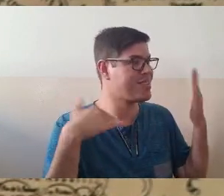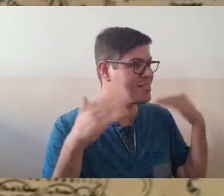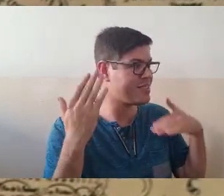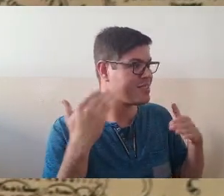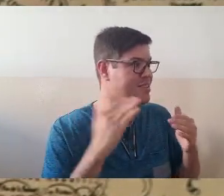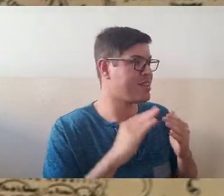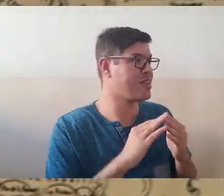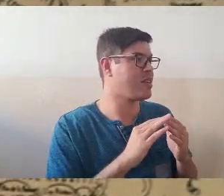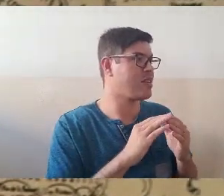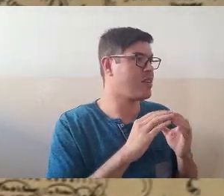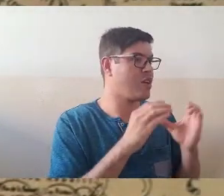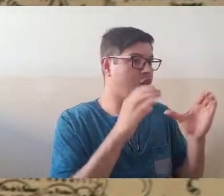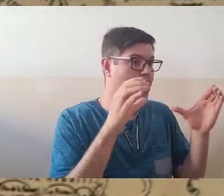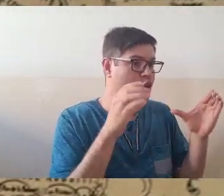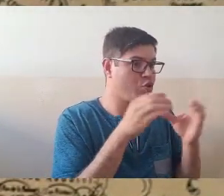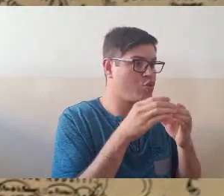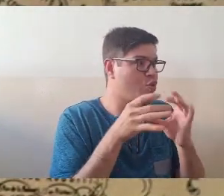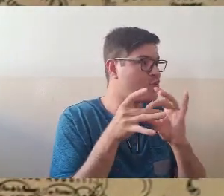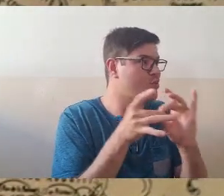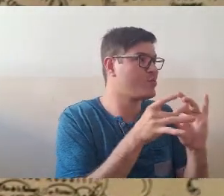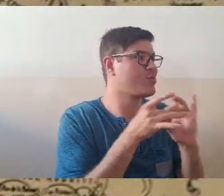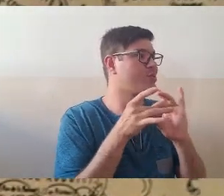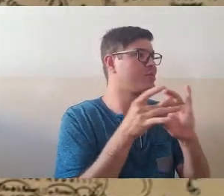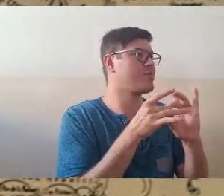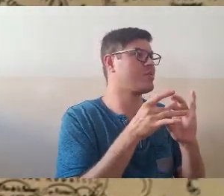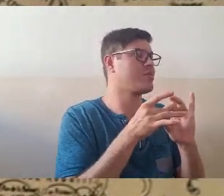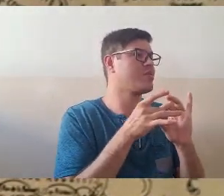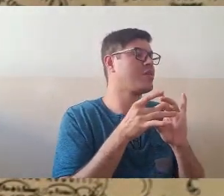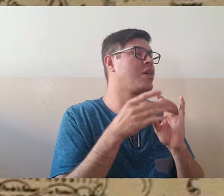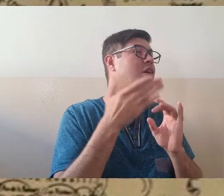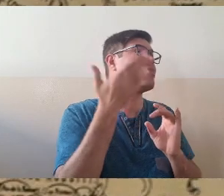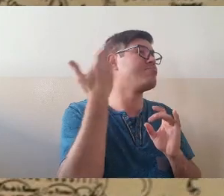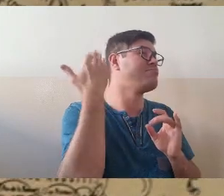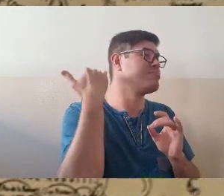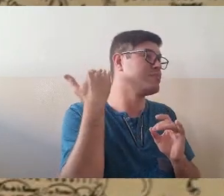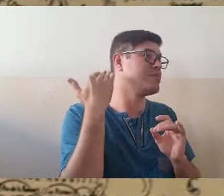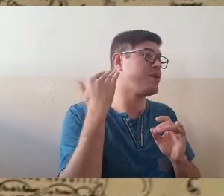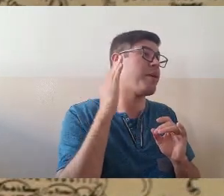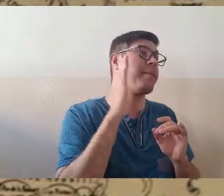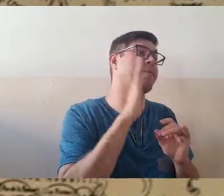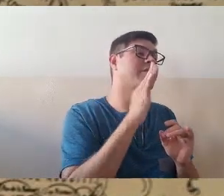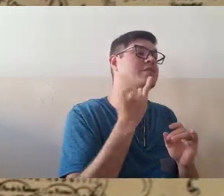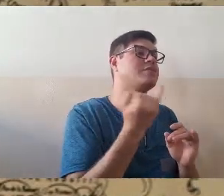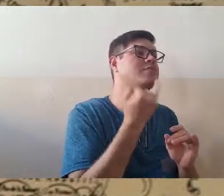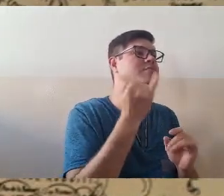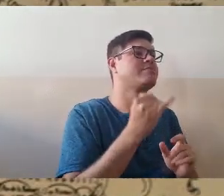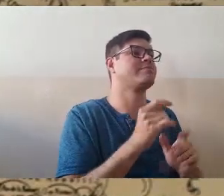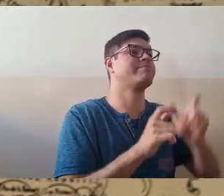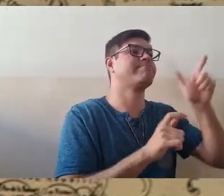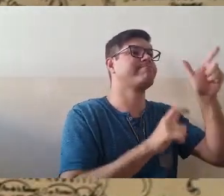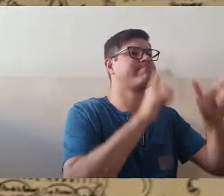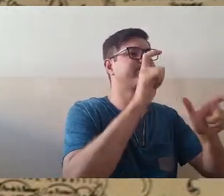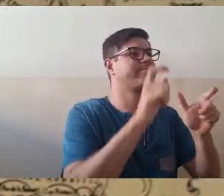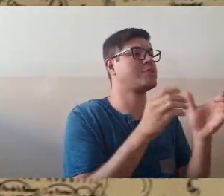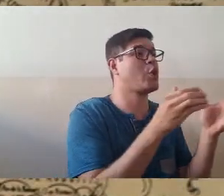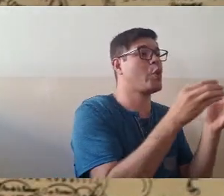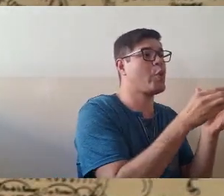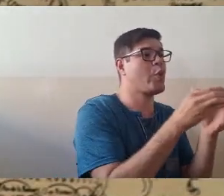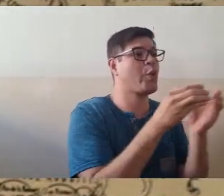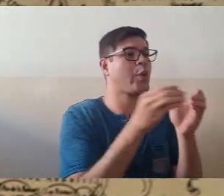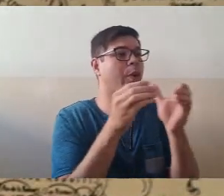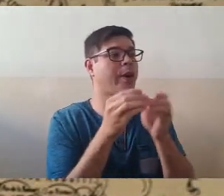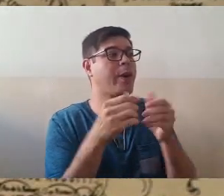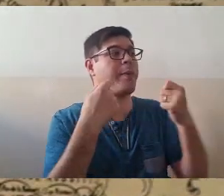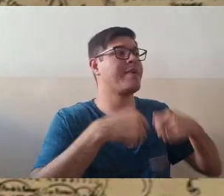que é completamente claro, é o contexto daquela época, a gente entende, mas é importante que cada pasta tenha a sua própria atuação, a sua